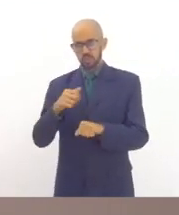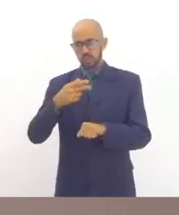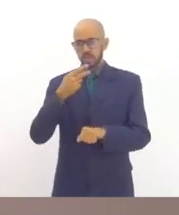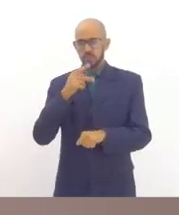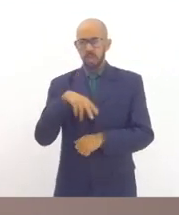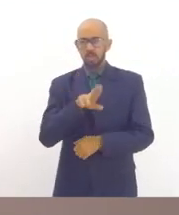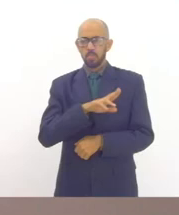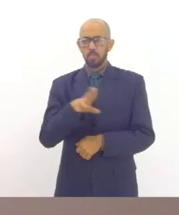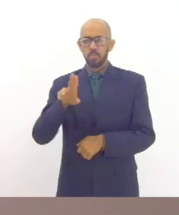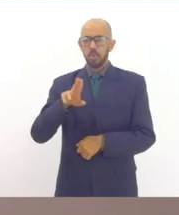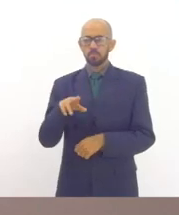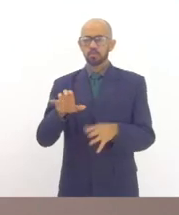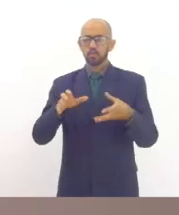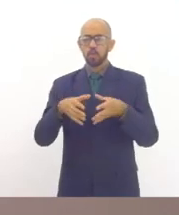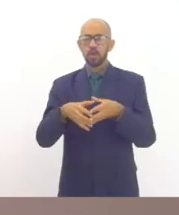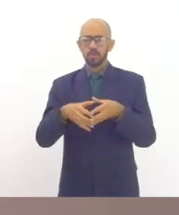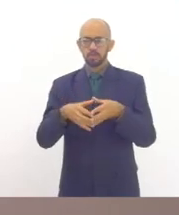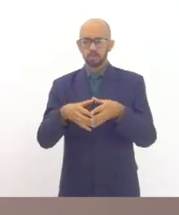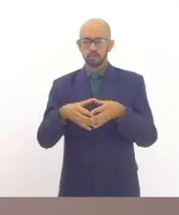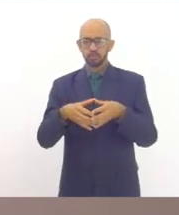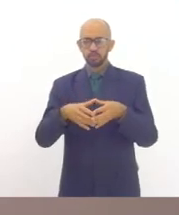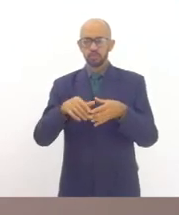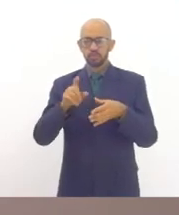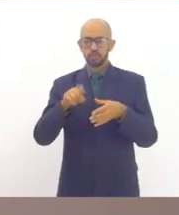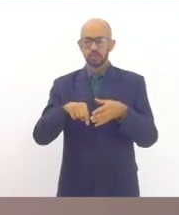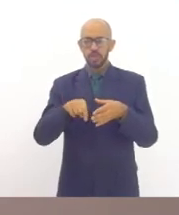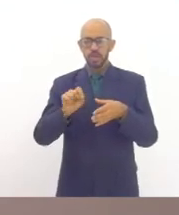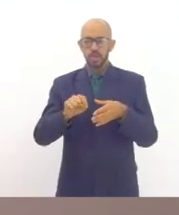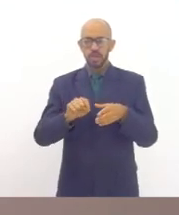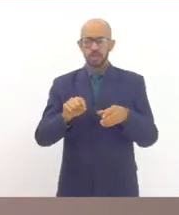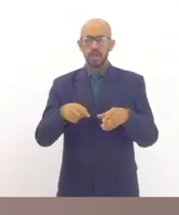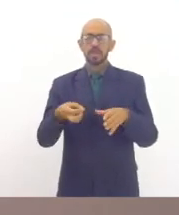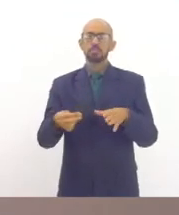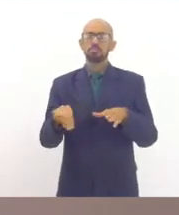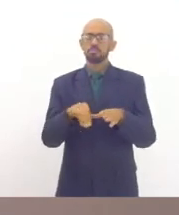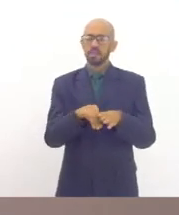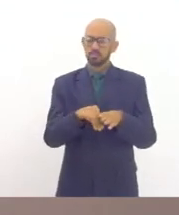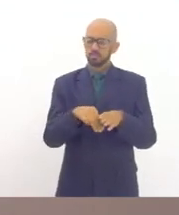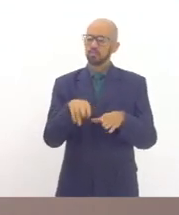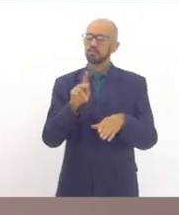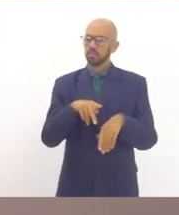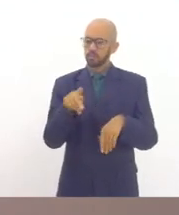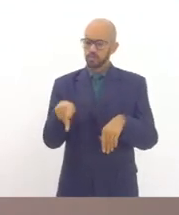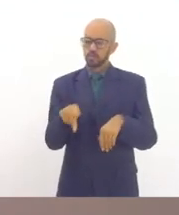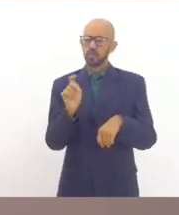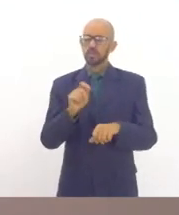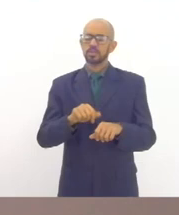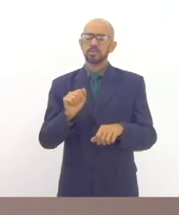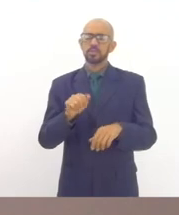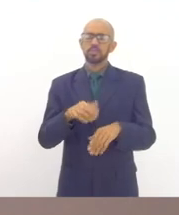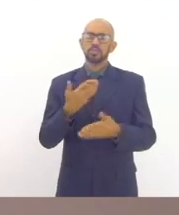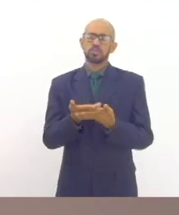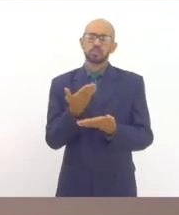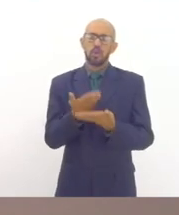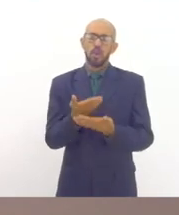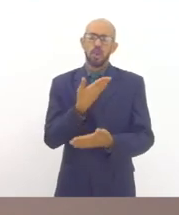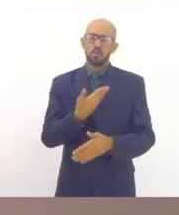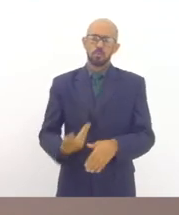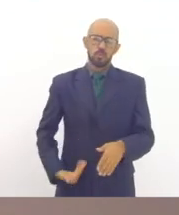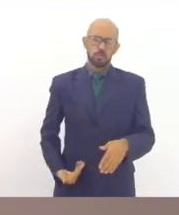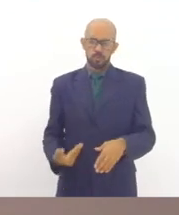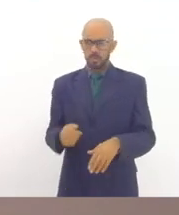nome de um coletivo que é constituído por professores de línguas de redes públicas, professores que atuam tanto